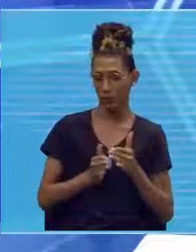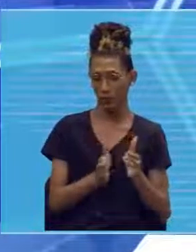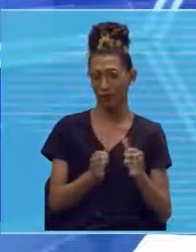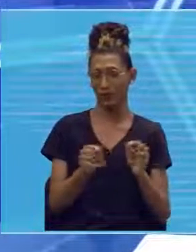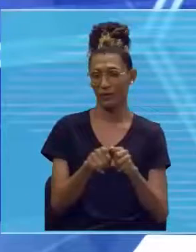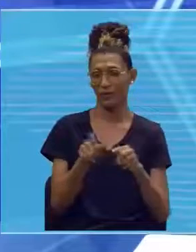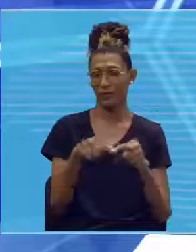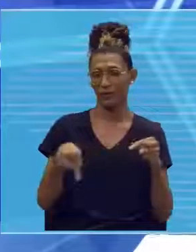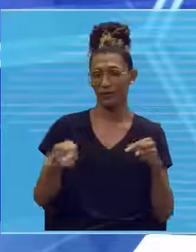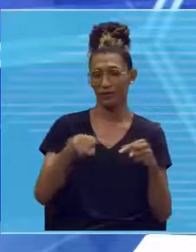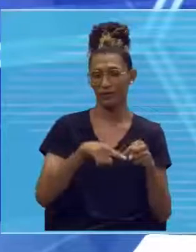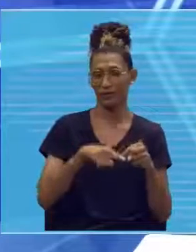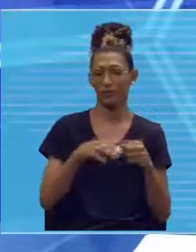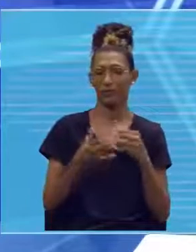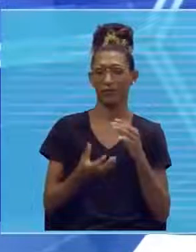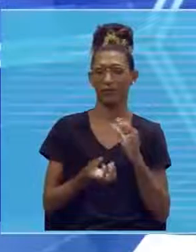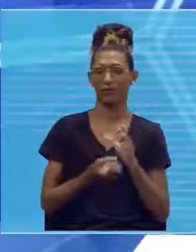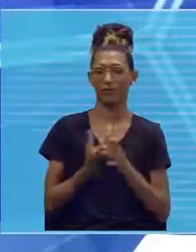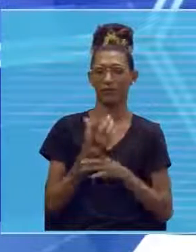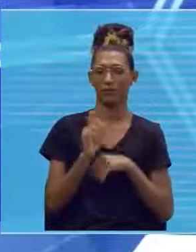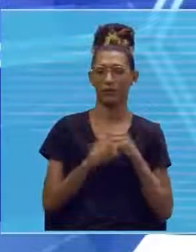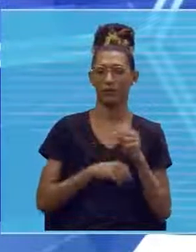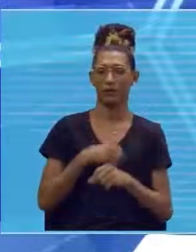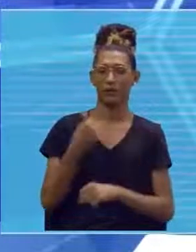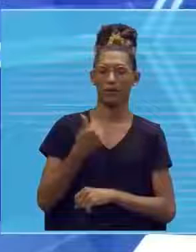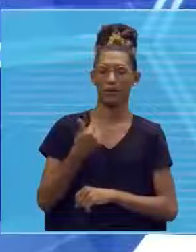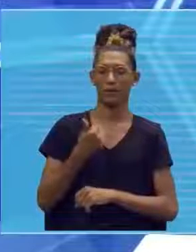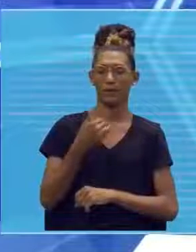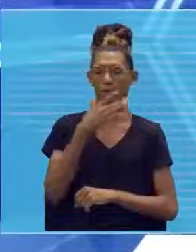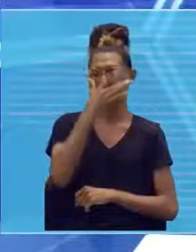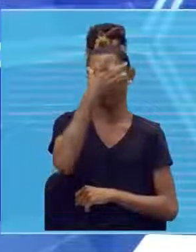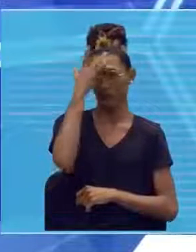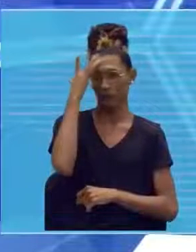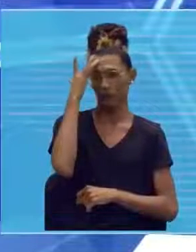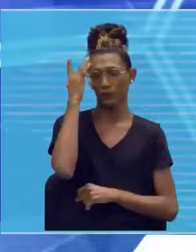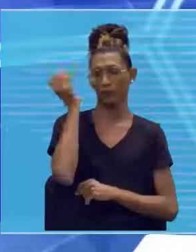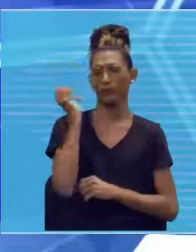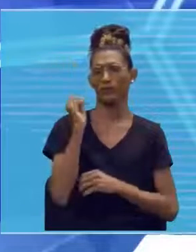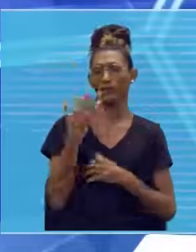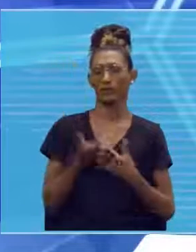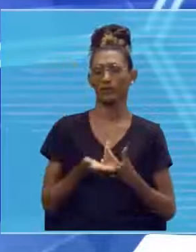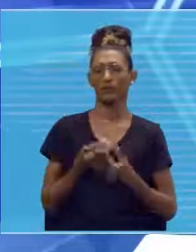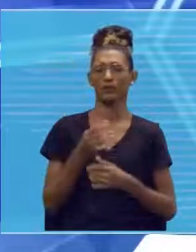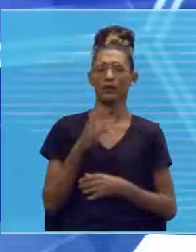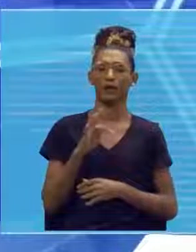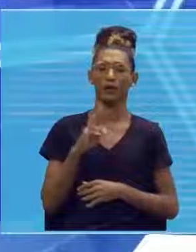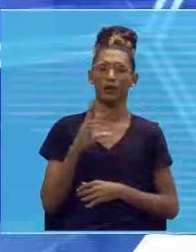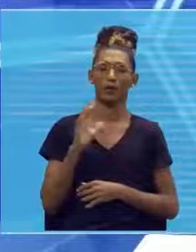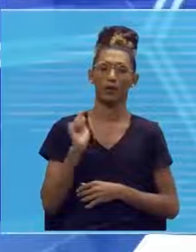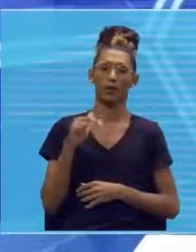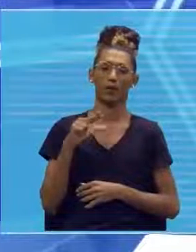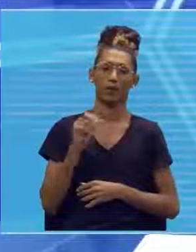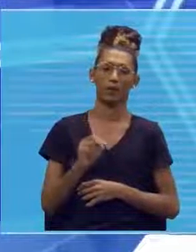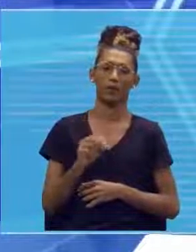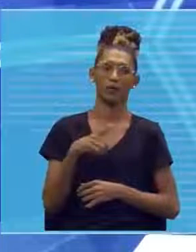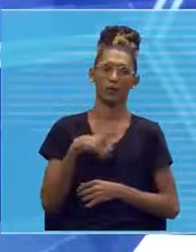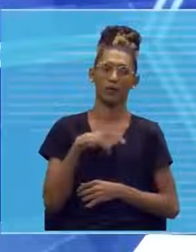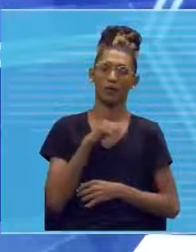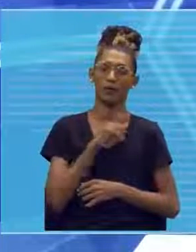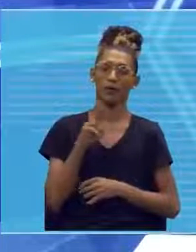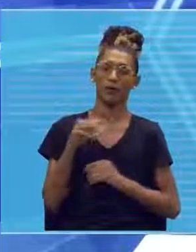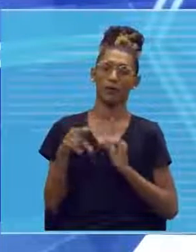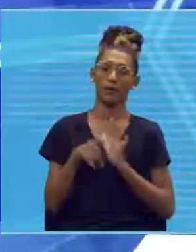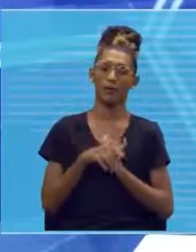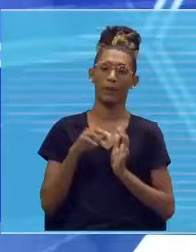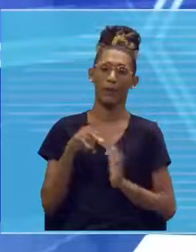e um assim o primeiro homem da humanidade que em tocamos se chama de Paramirim